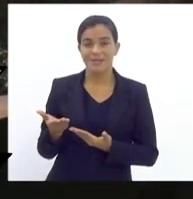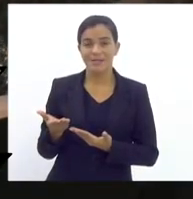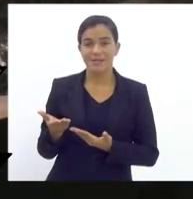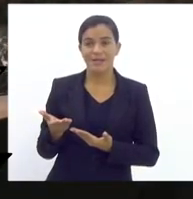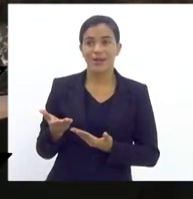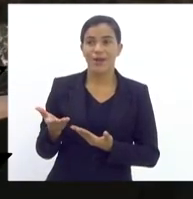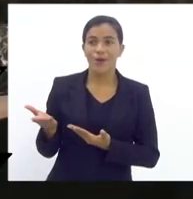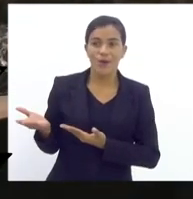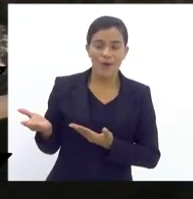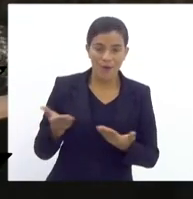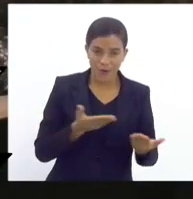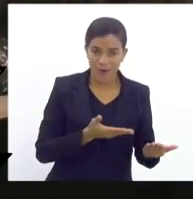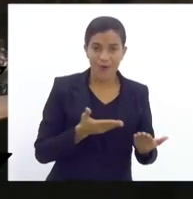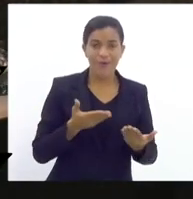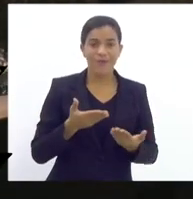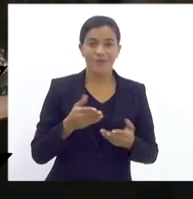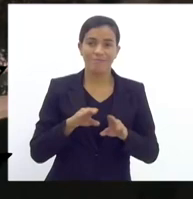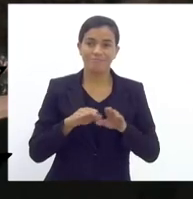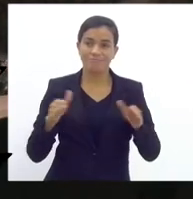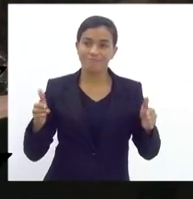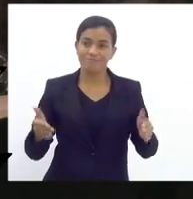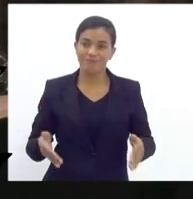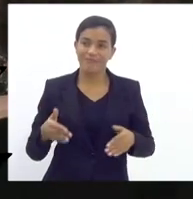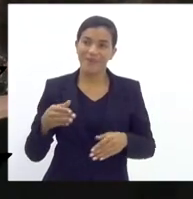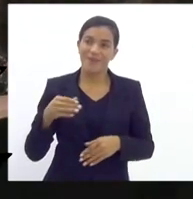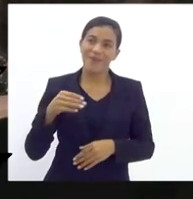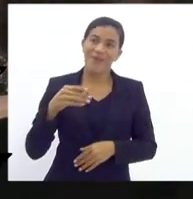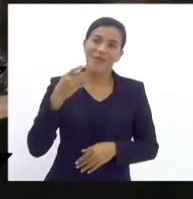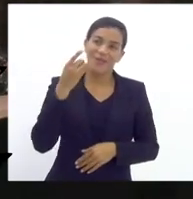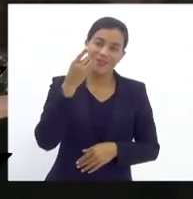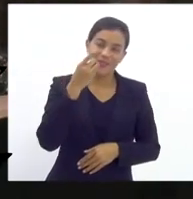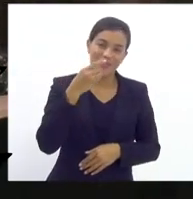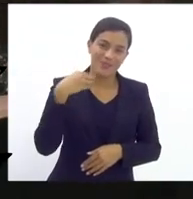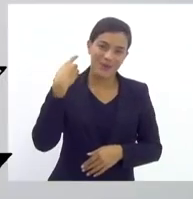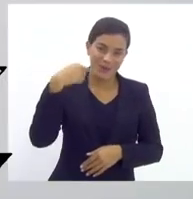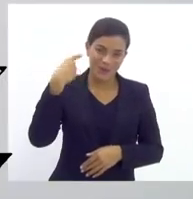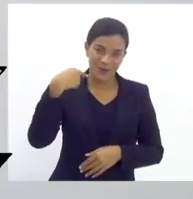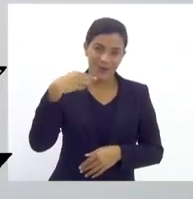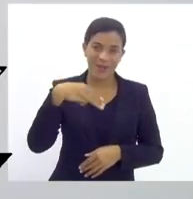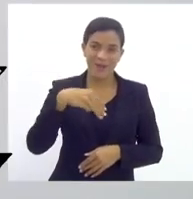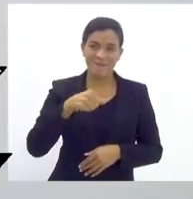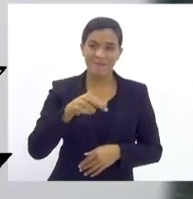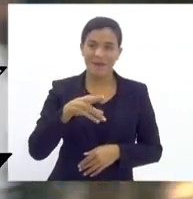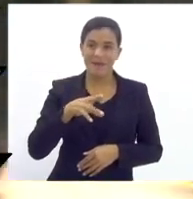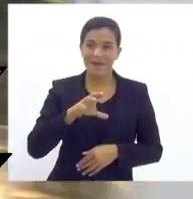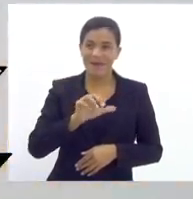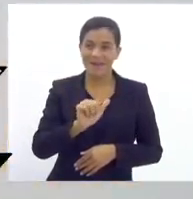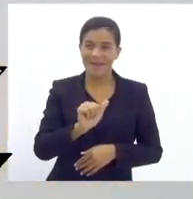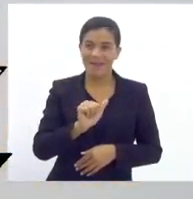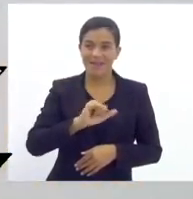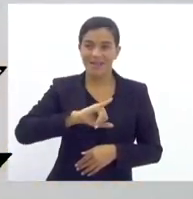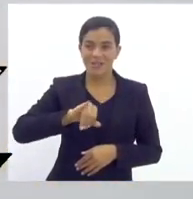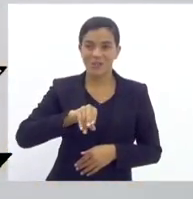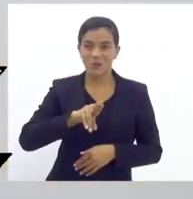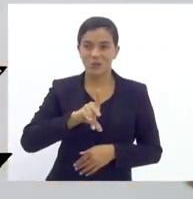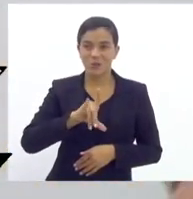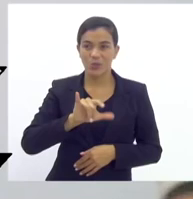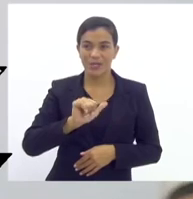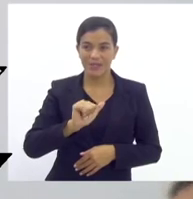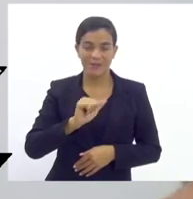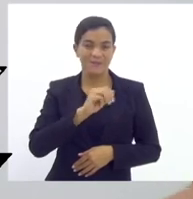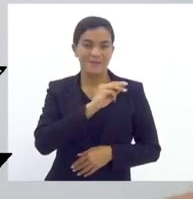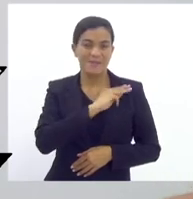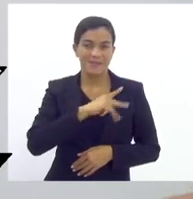convidada da mesa aqui que é a doutora Maria Júlia da Defensoria Pública estadual do Rio da qual no